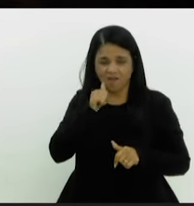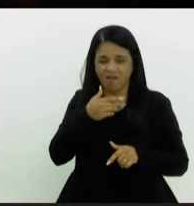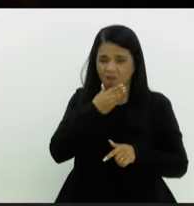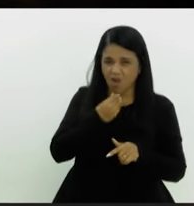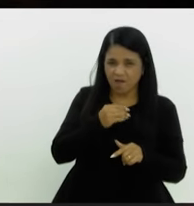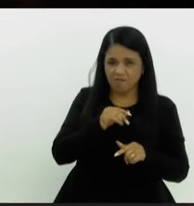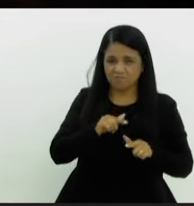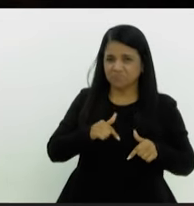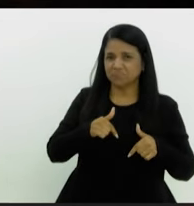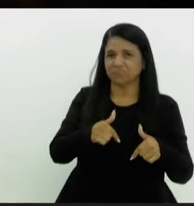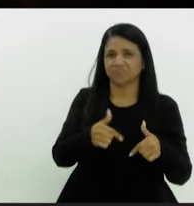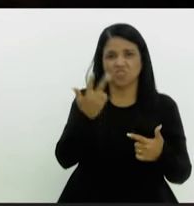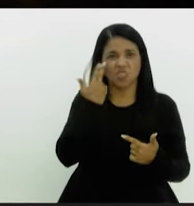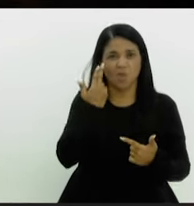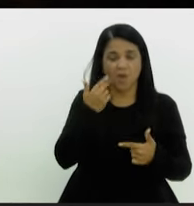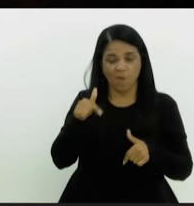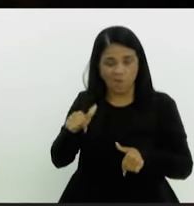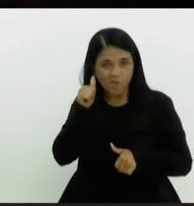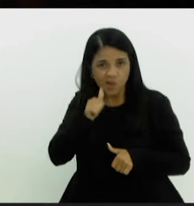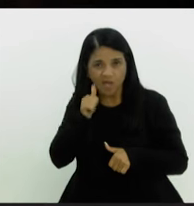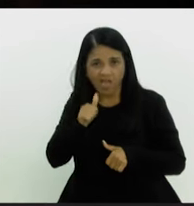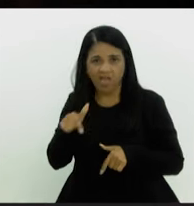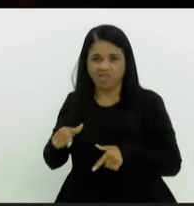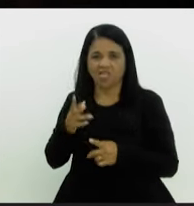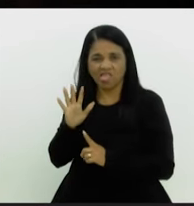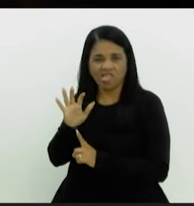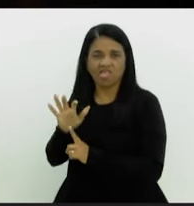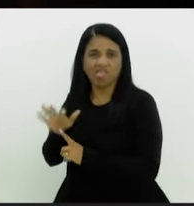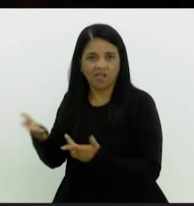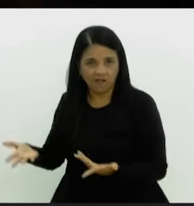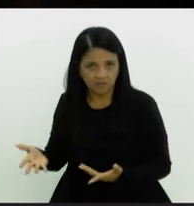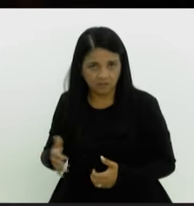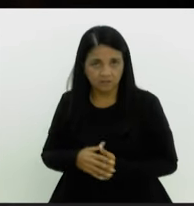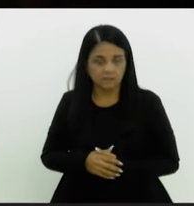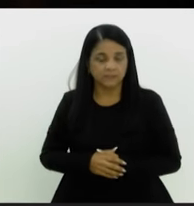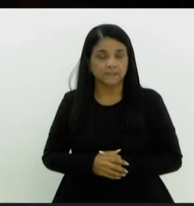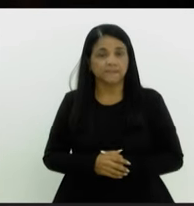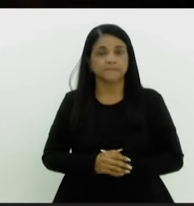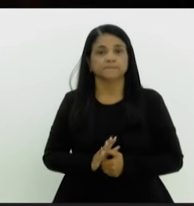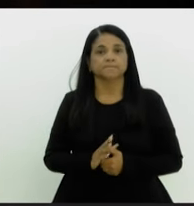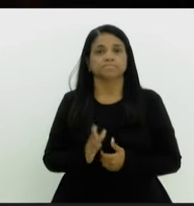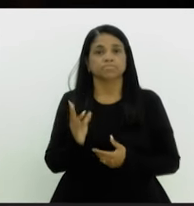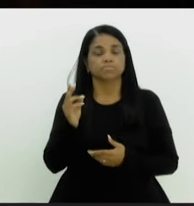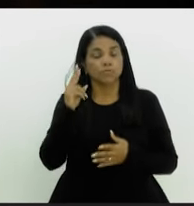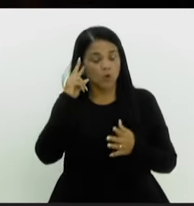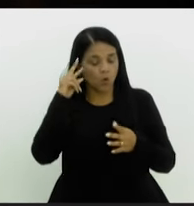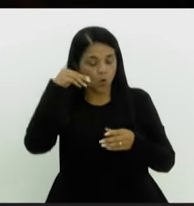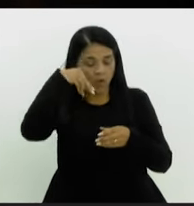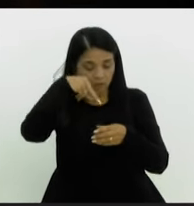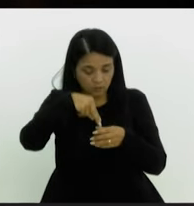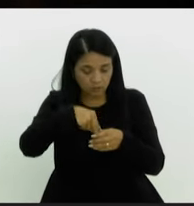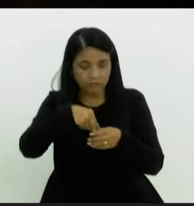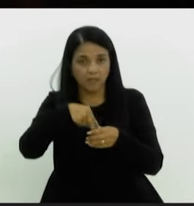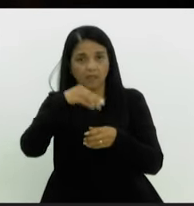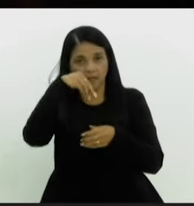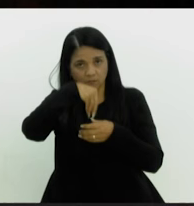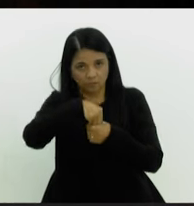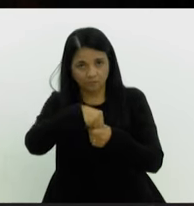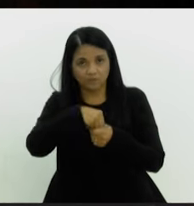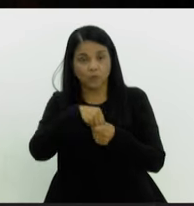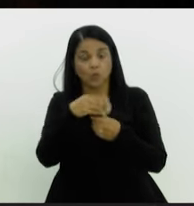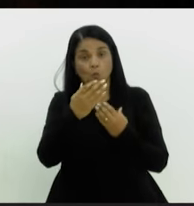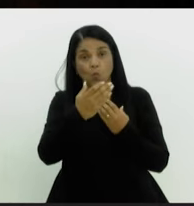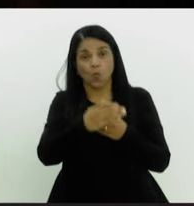acontecendo e ainda olhando internamente eh Agora nós estamos com um concurso